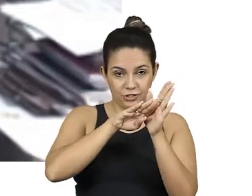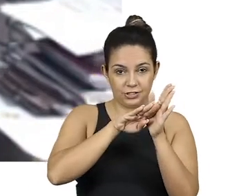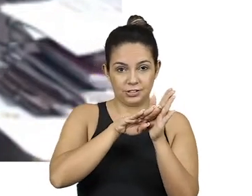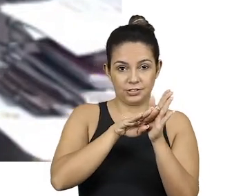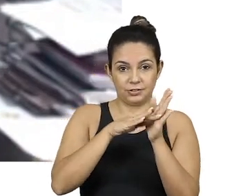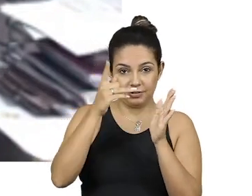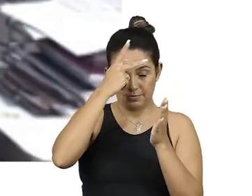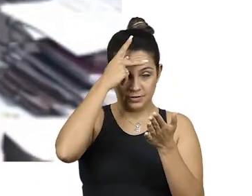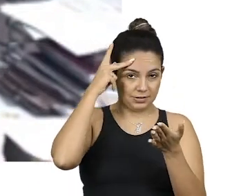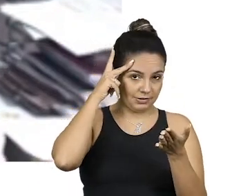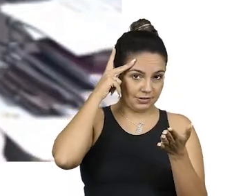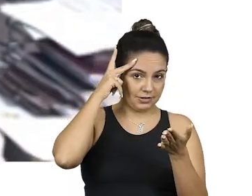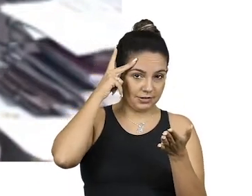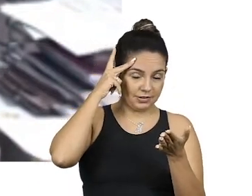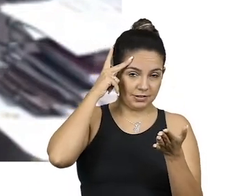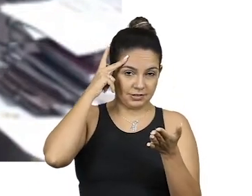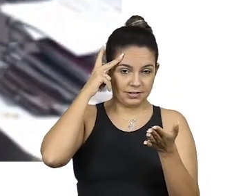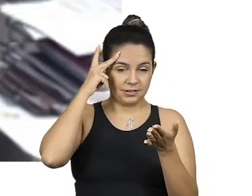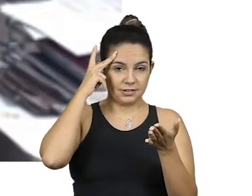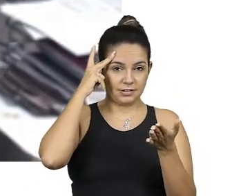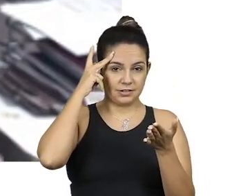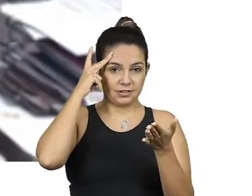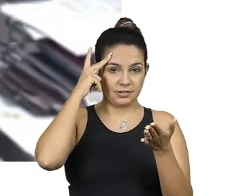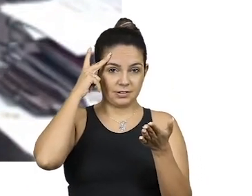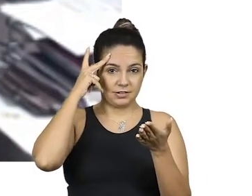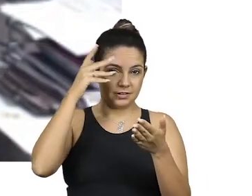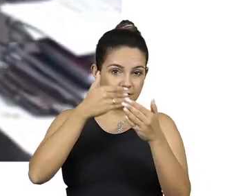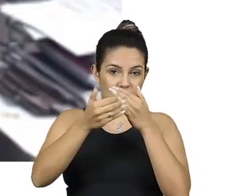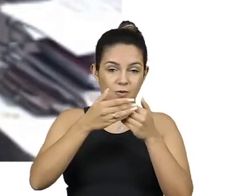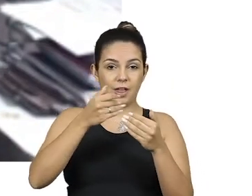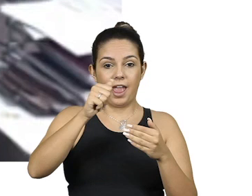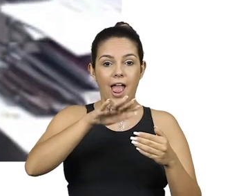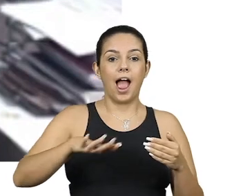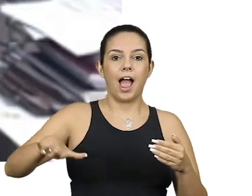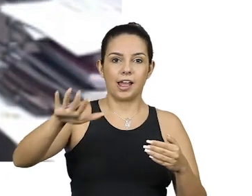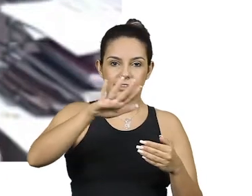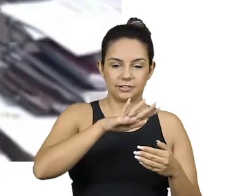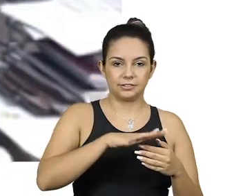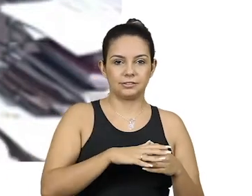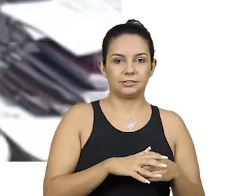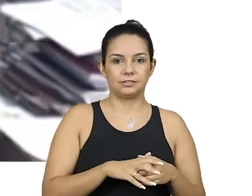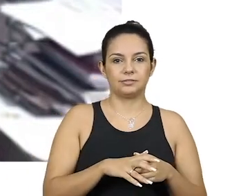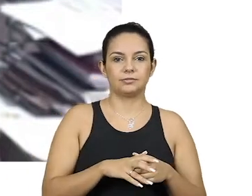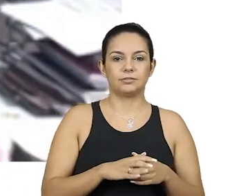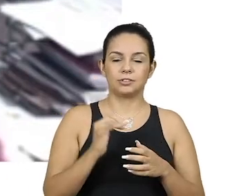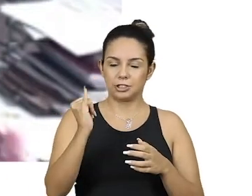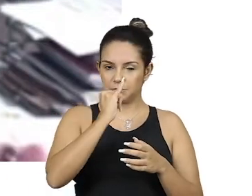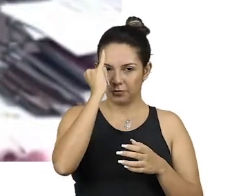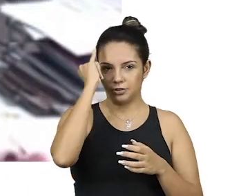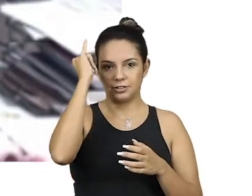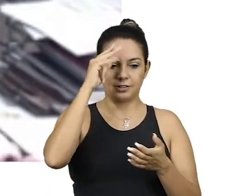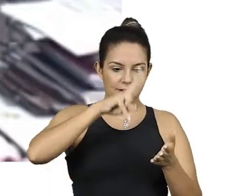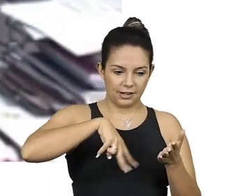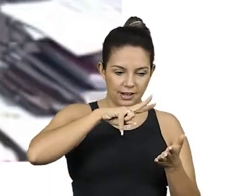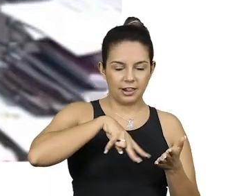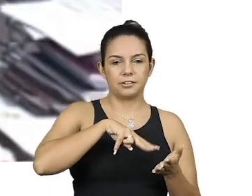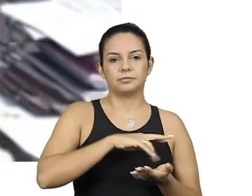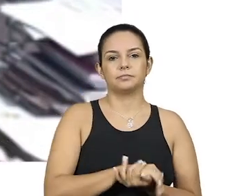uma pessoa de relevância em qualquer área, é indispensável ler.